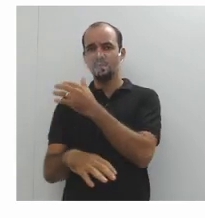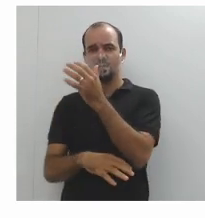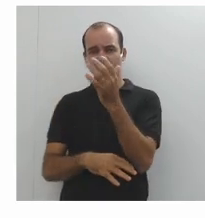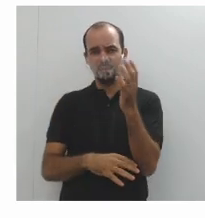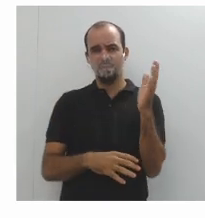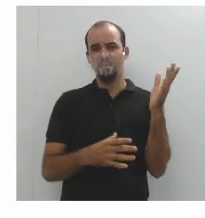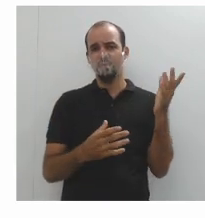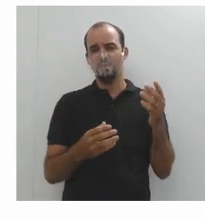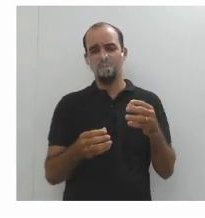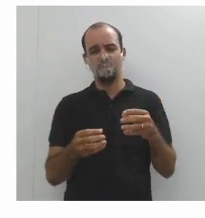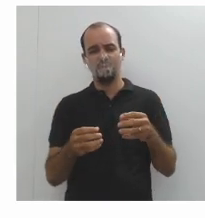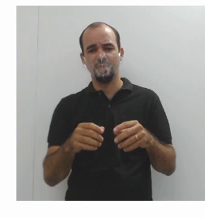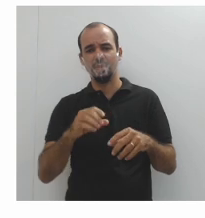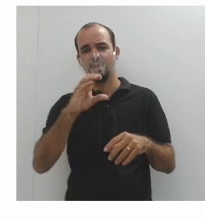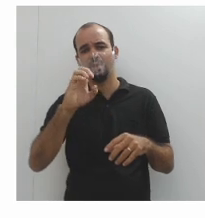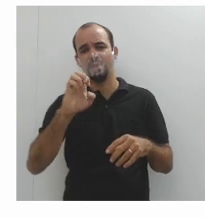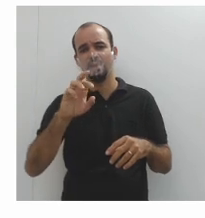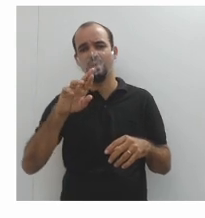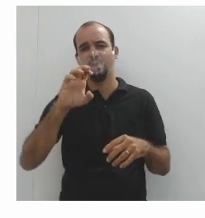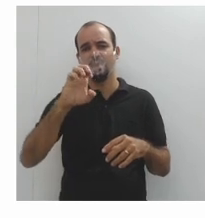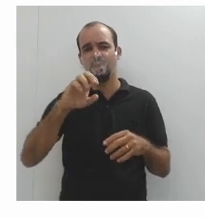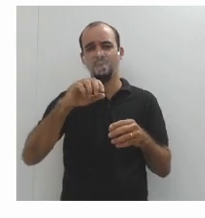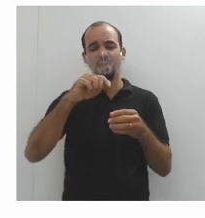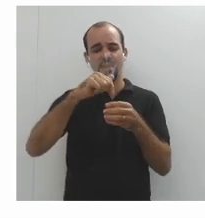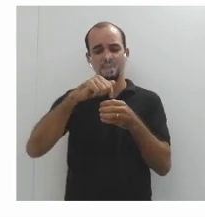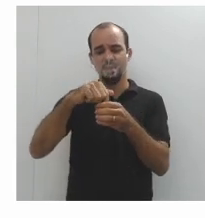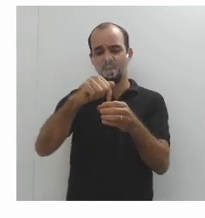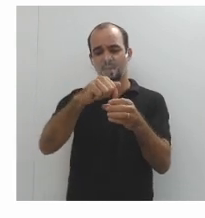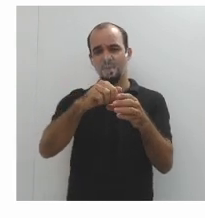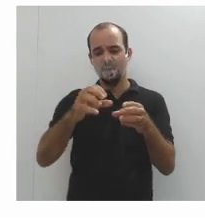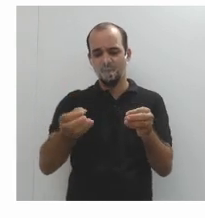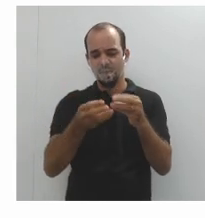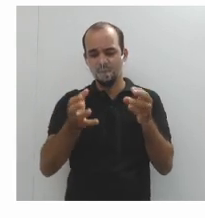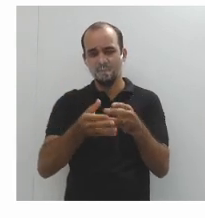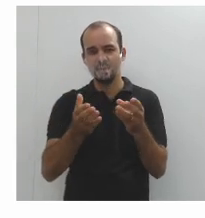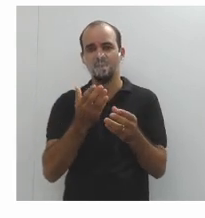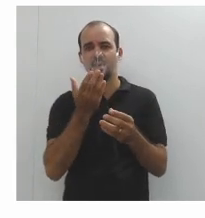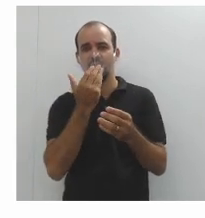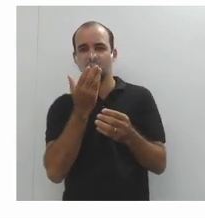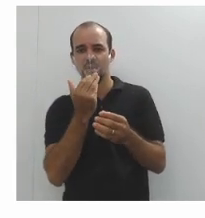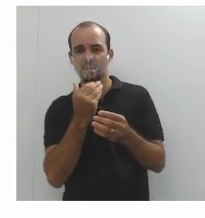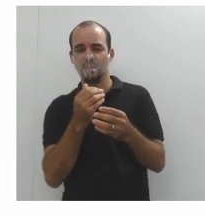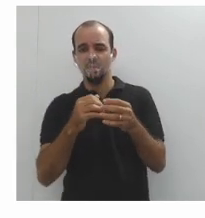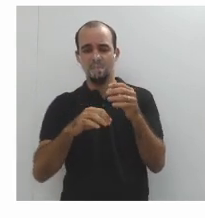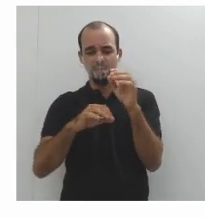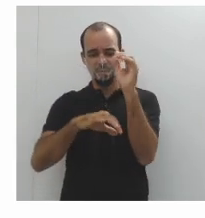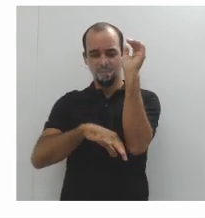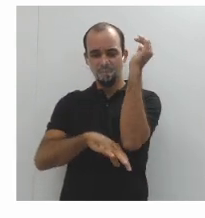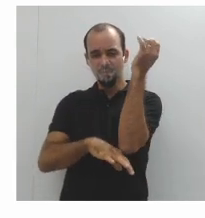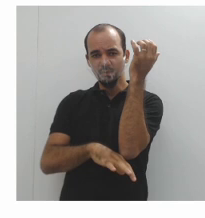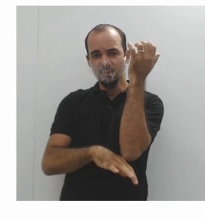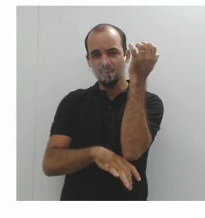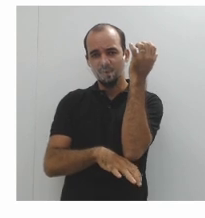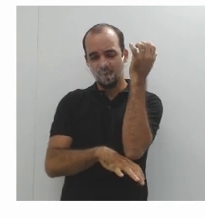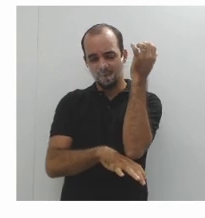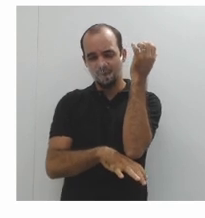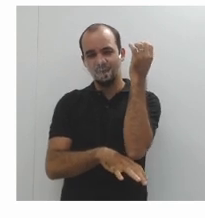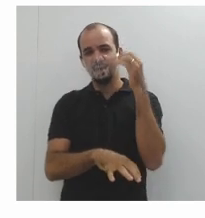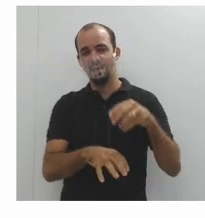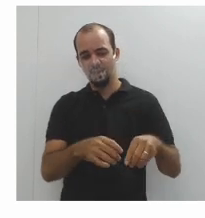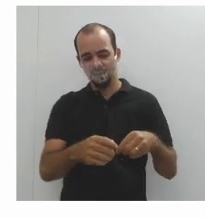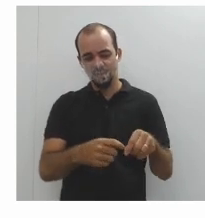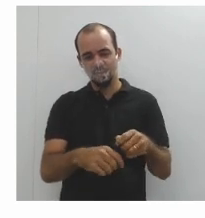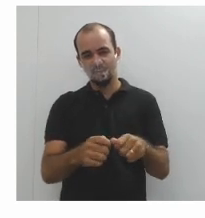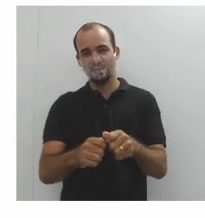Em cereal, em raízes, tá bem? Ou seja, quando a gente quebra